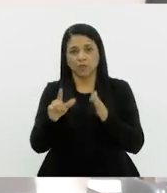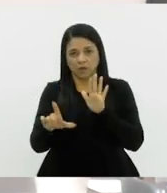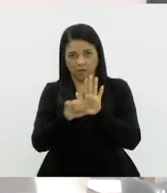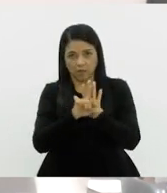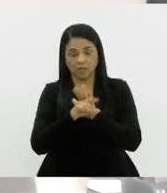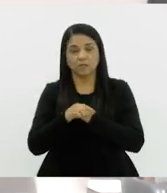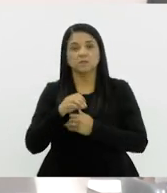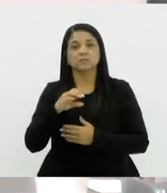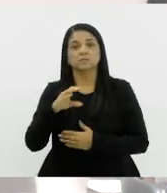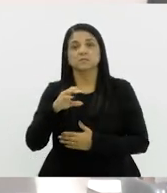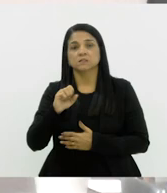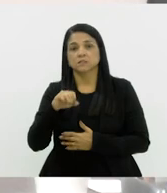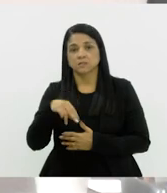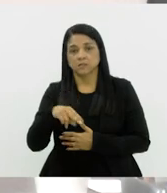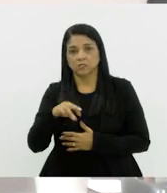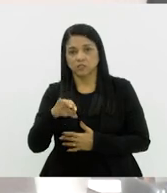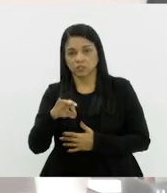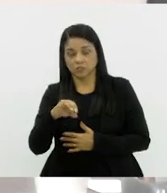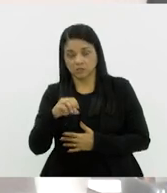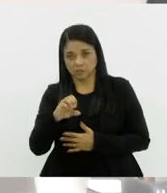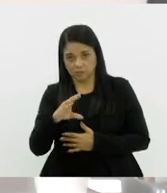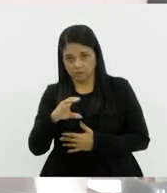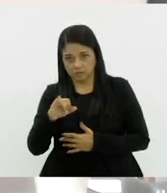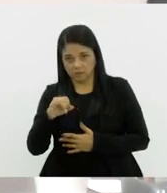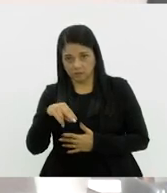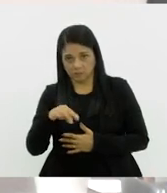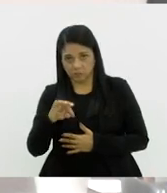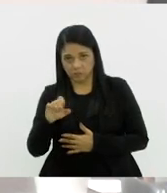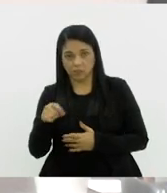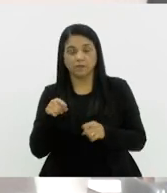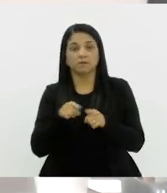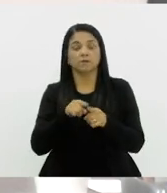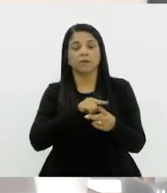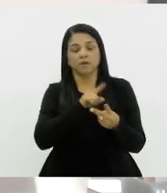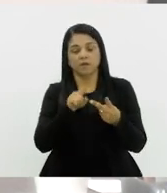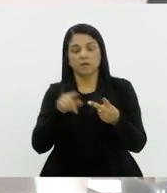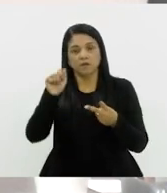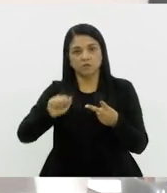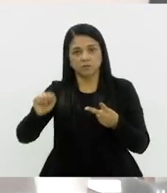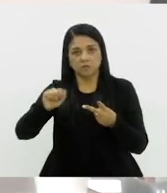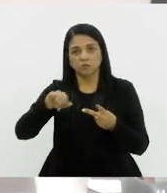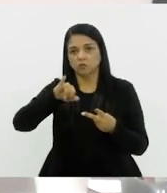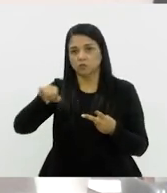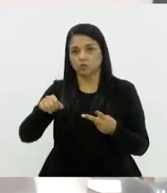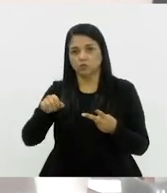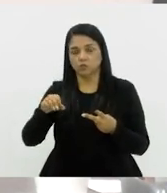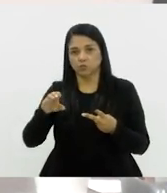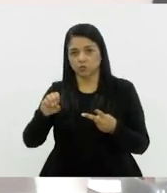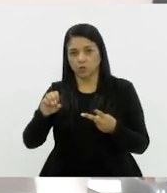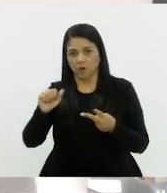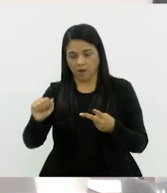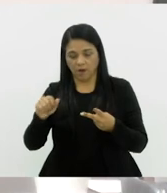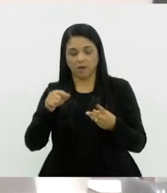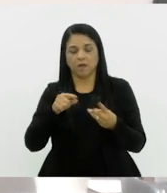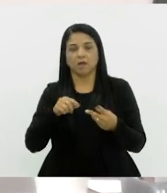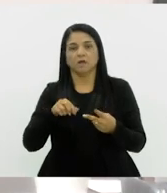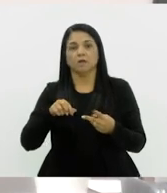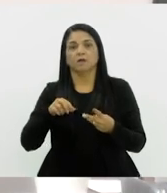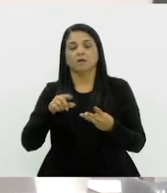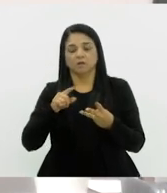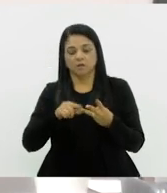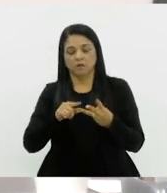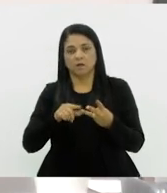Cíntia. Depois vamos ouvir a Associação do Alto Joá, que é o senhor Rogério Zoen, e depois a